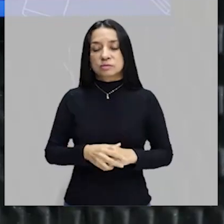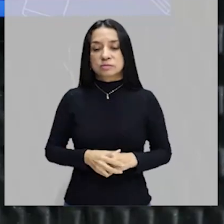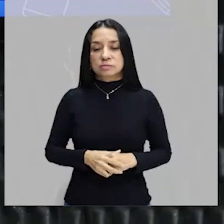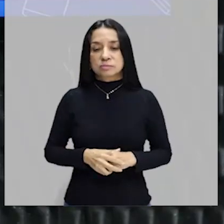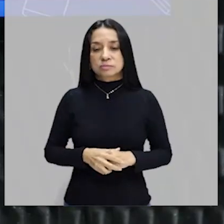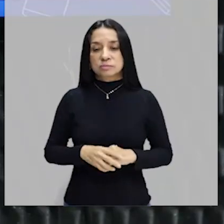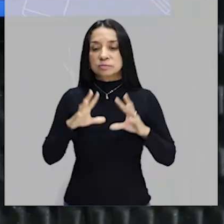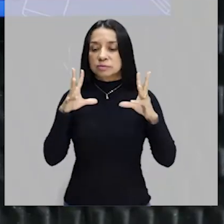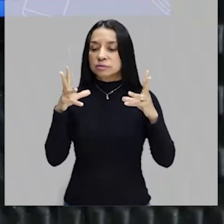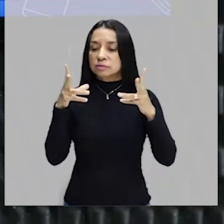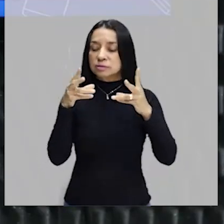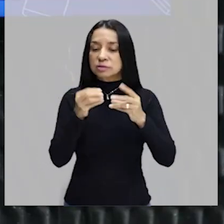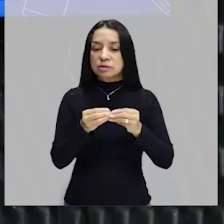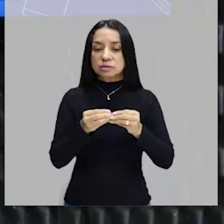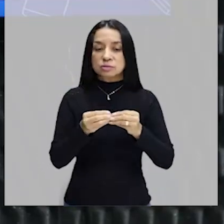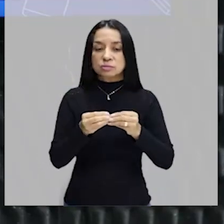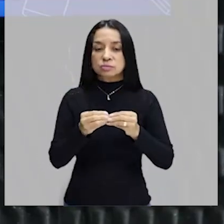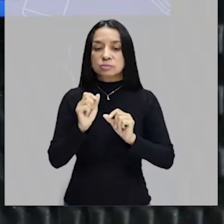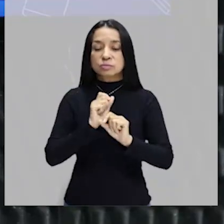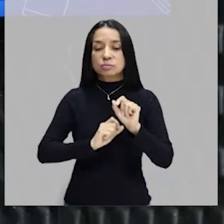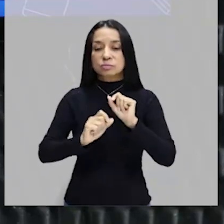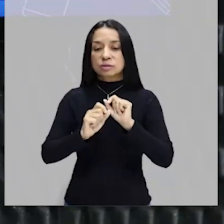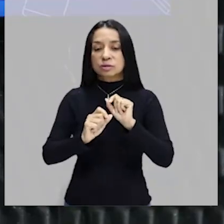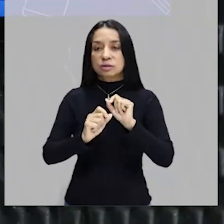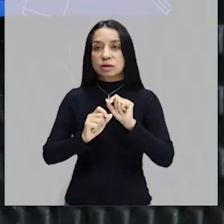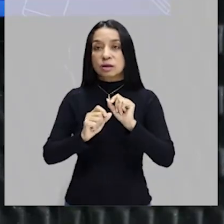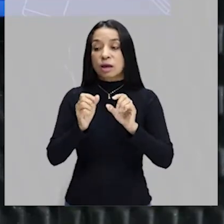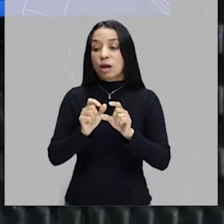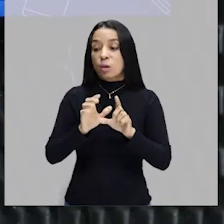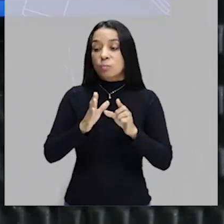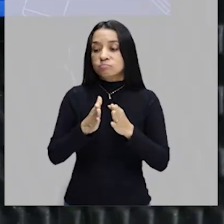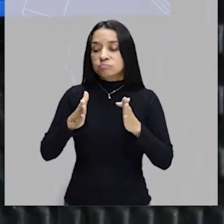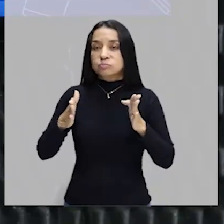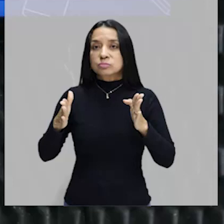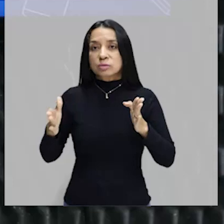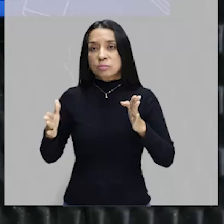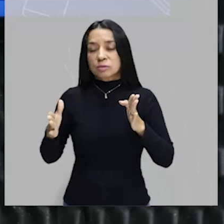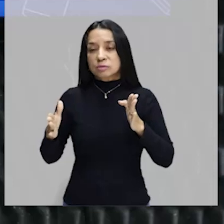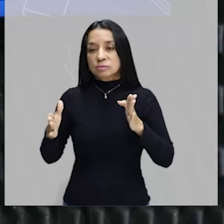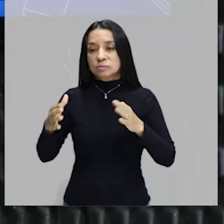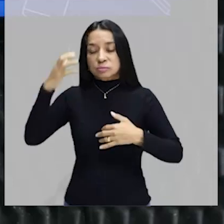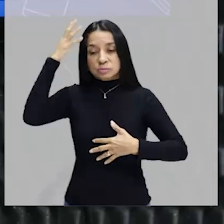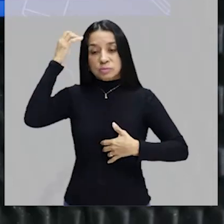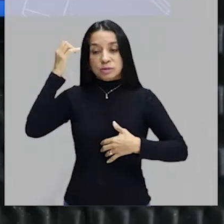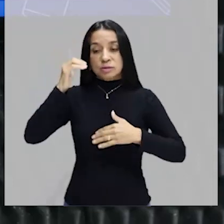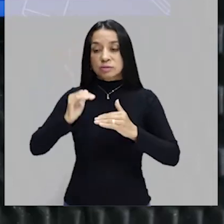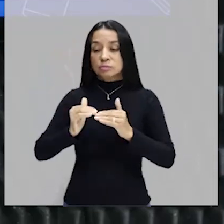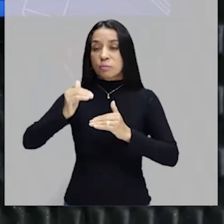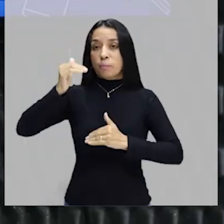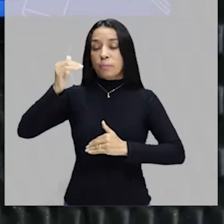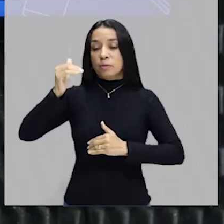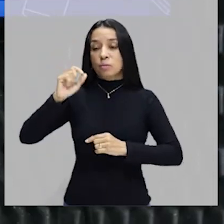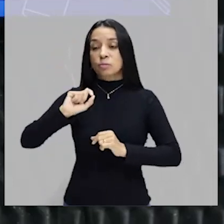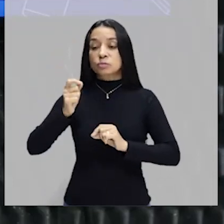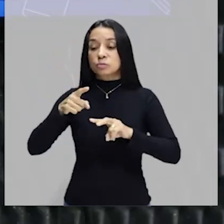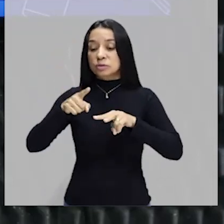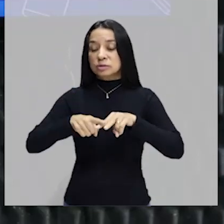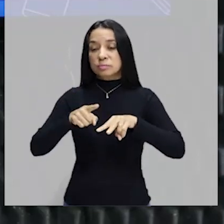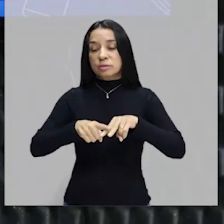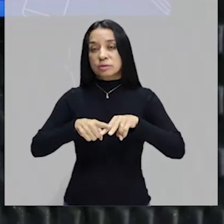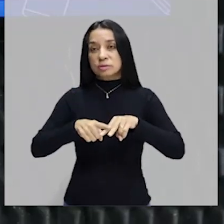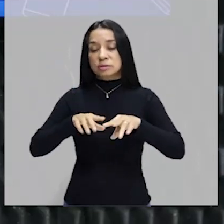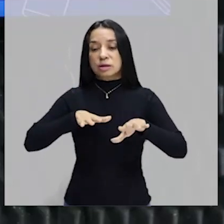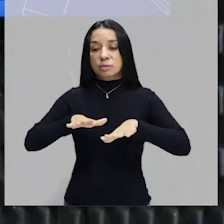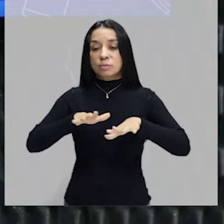se resumem às proporções entre os braços e pernas. Em macacos, os braços são muito maiores do que as pernas. A mobilidade do